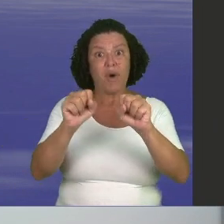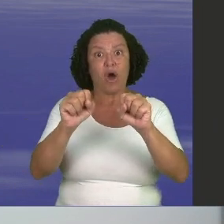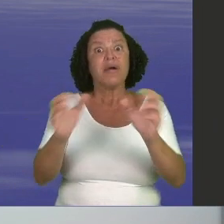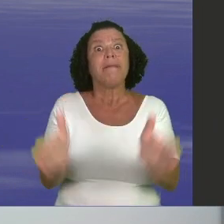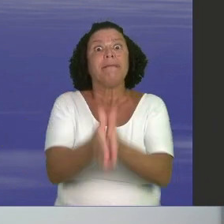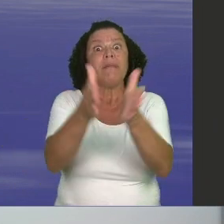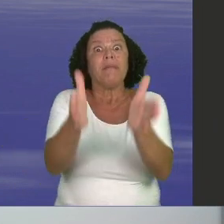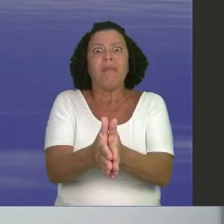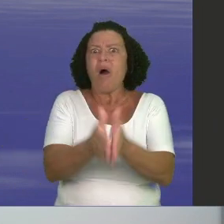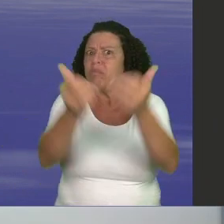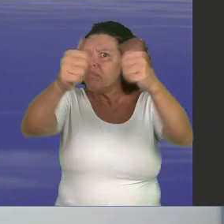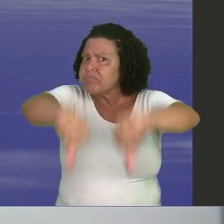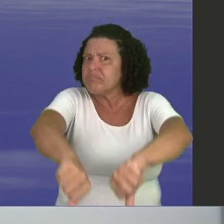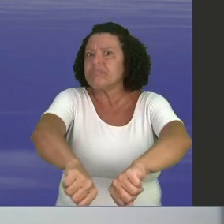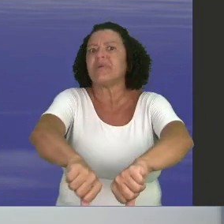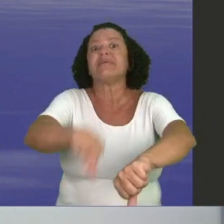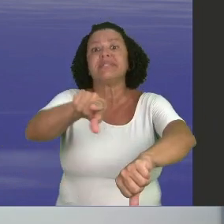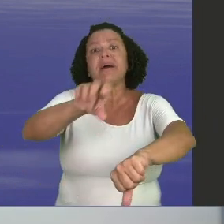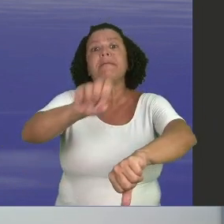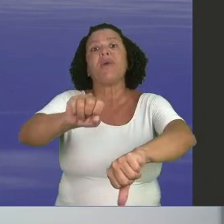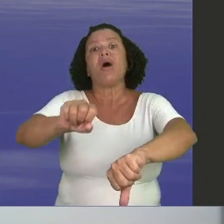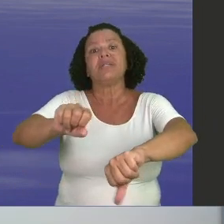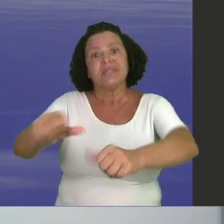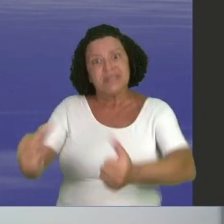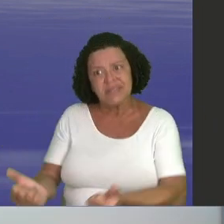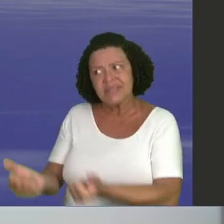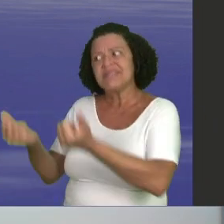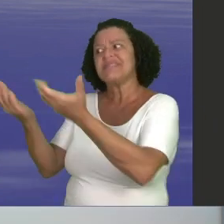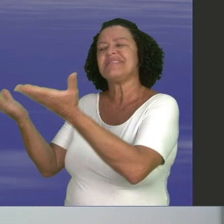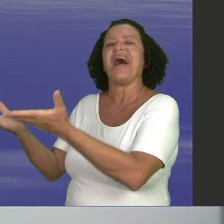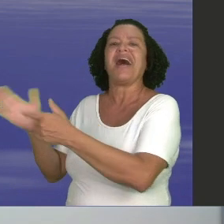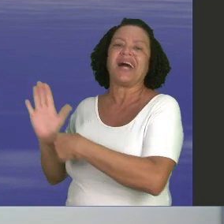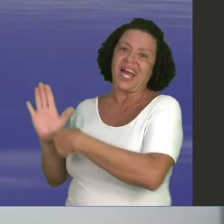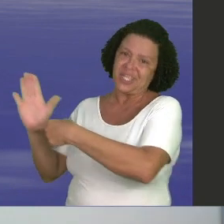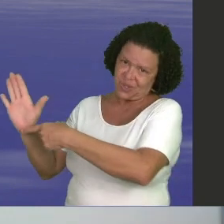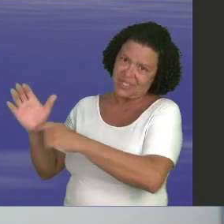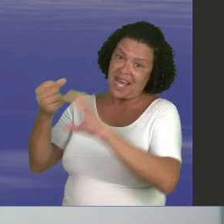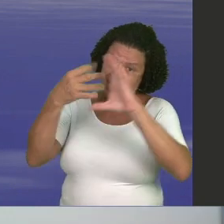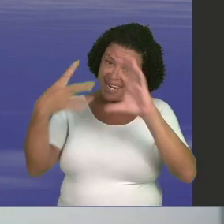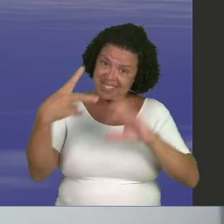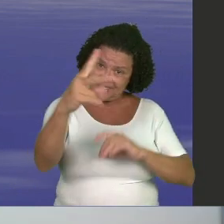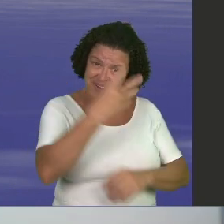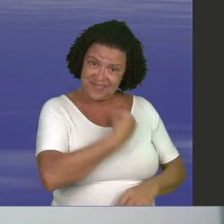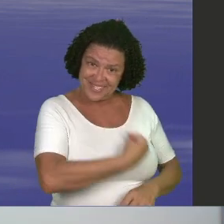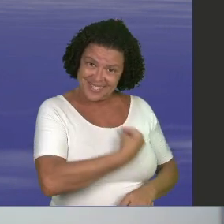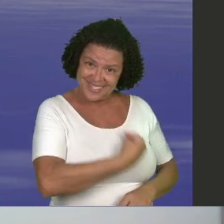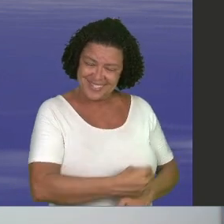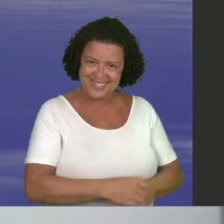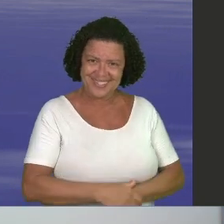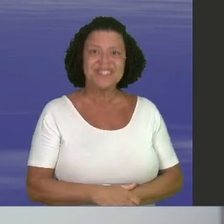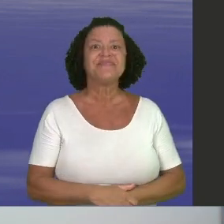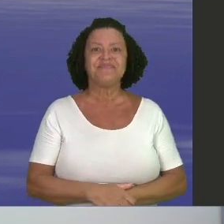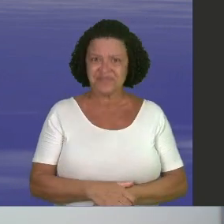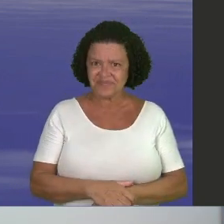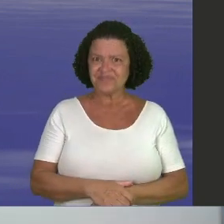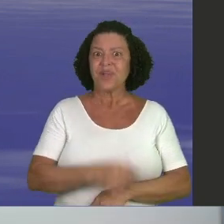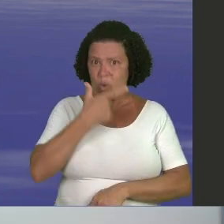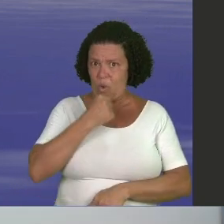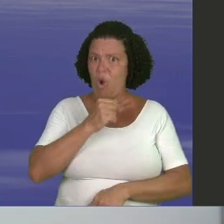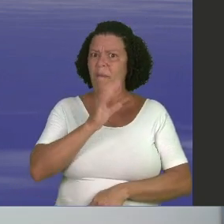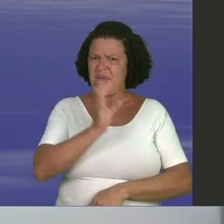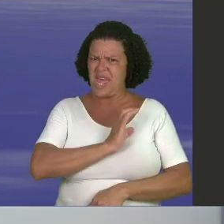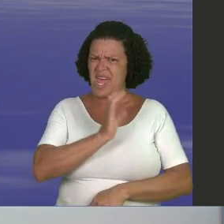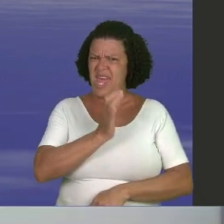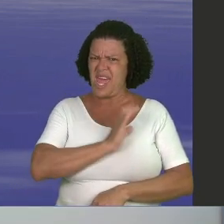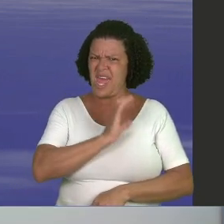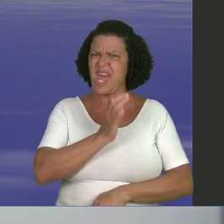miséria, mas essa miséria você se dedicar a outras características da sua vida. Também o homem rico que